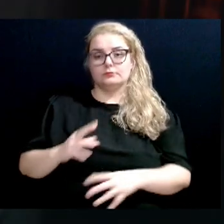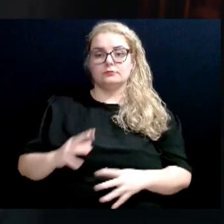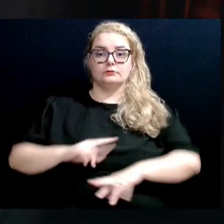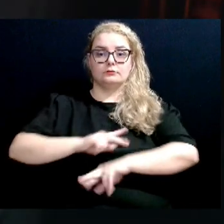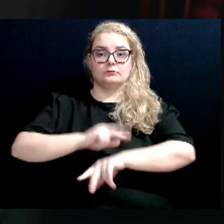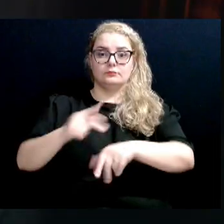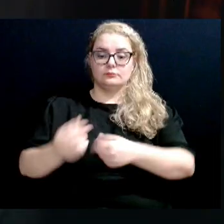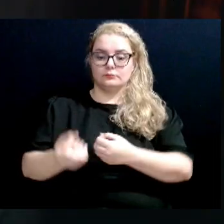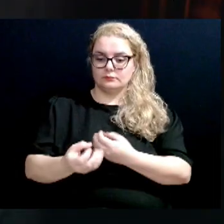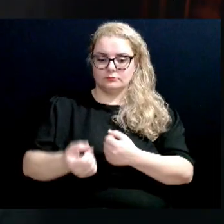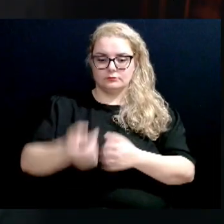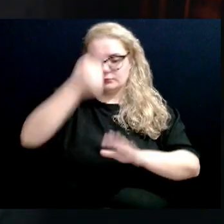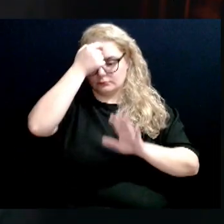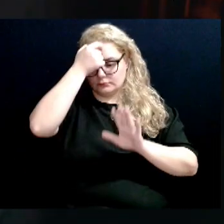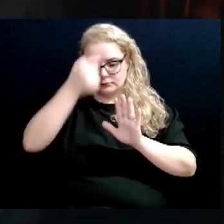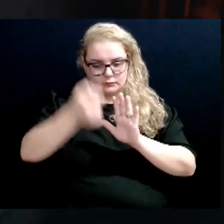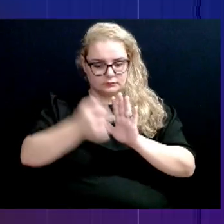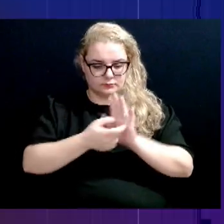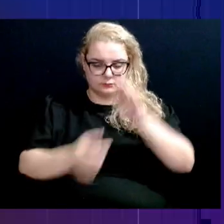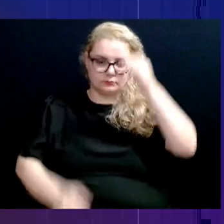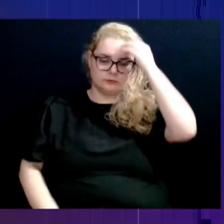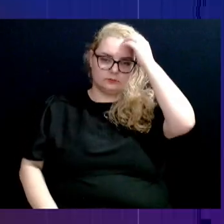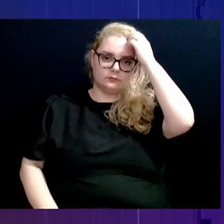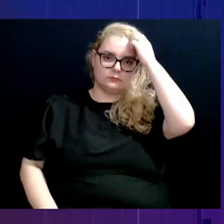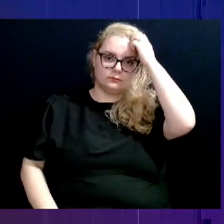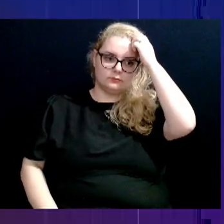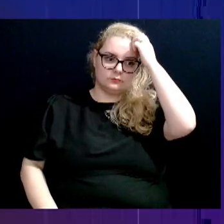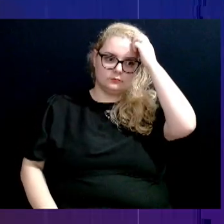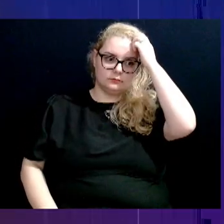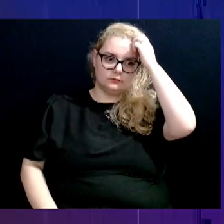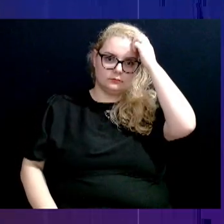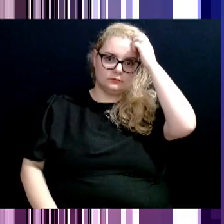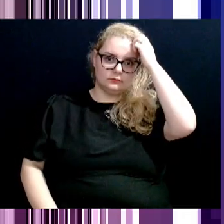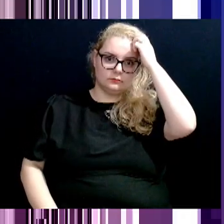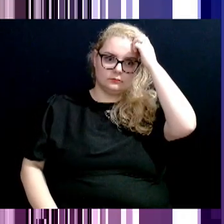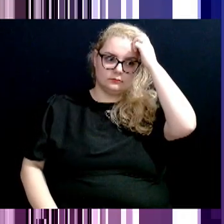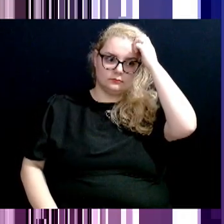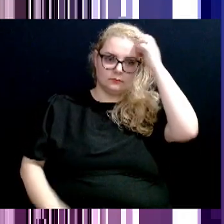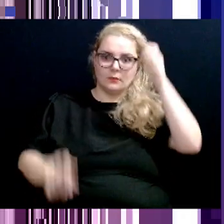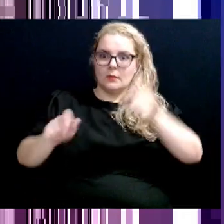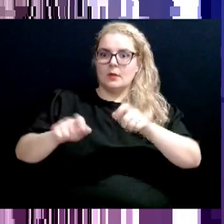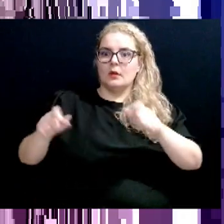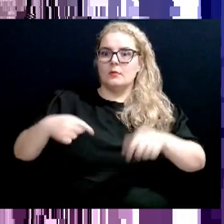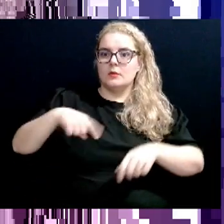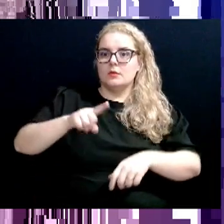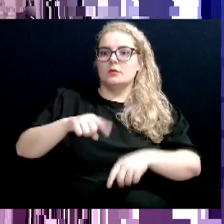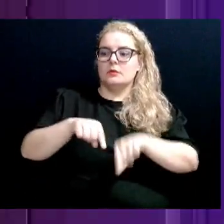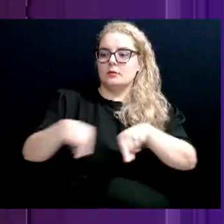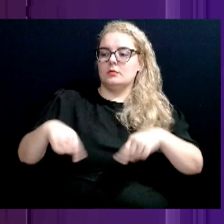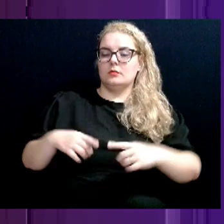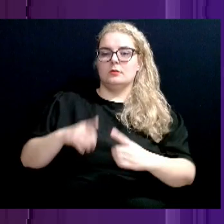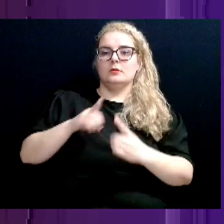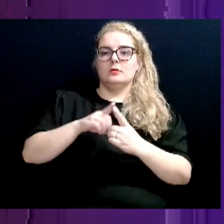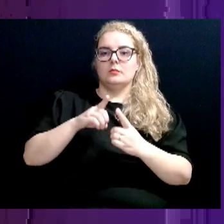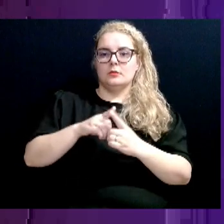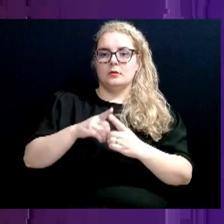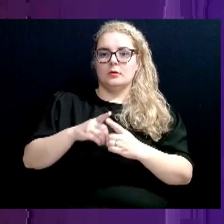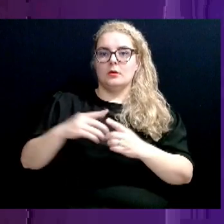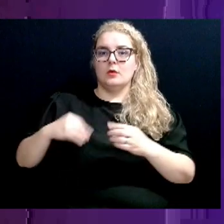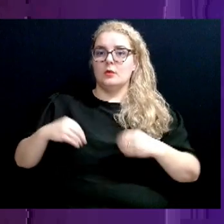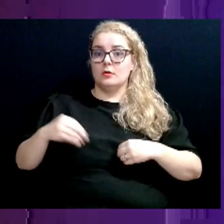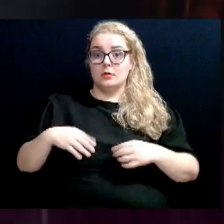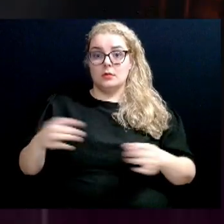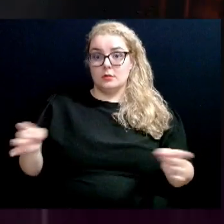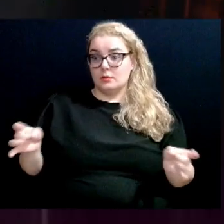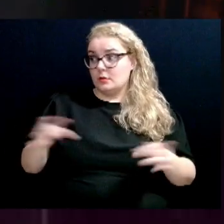inteligência artificial, existem pessoas que vão no seu consultório, doutora, já com o exame pronto, né? Porque eu